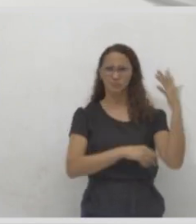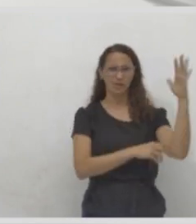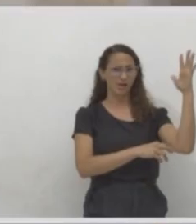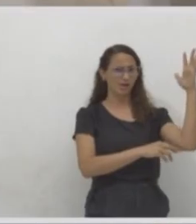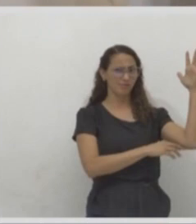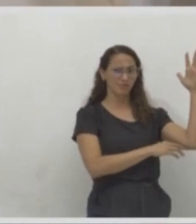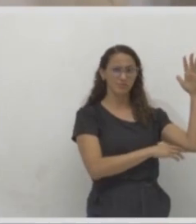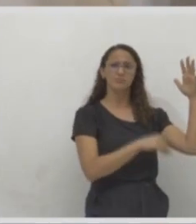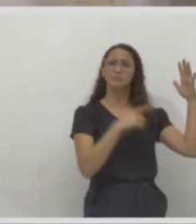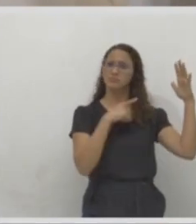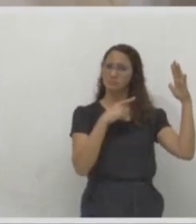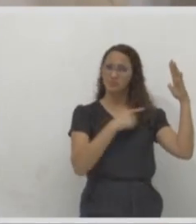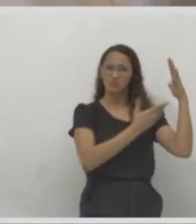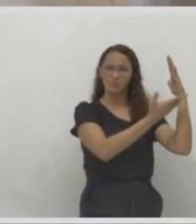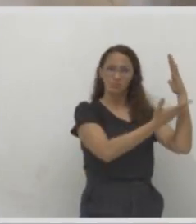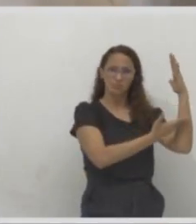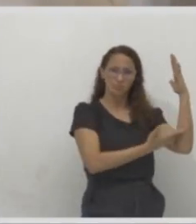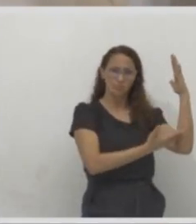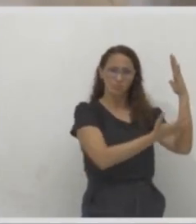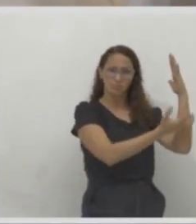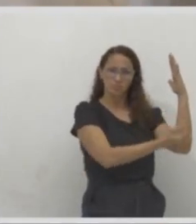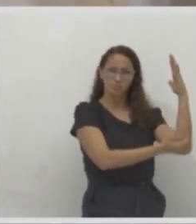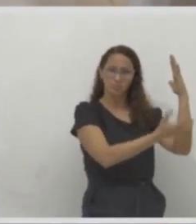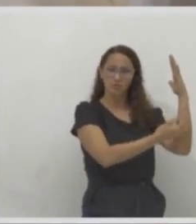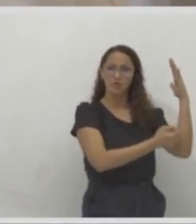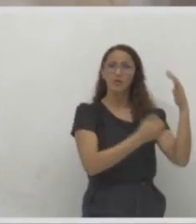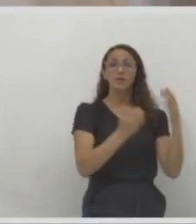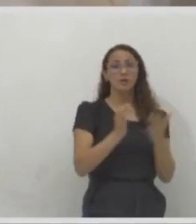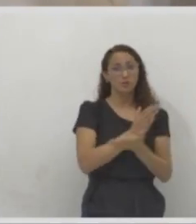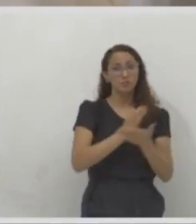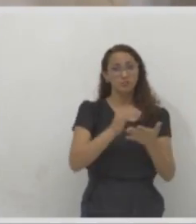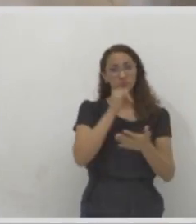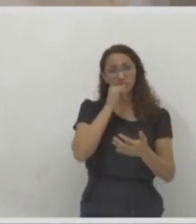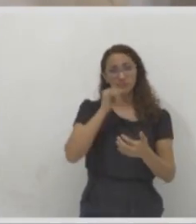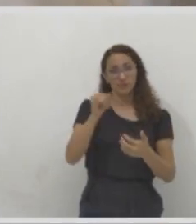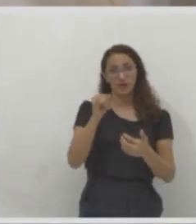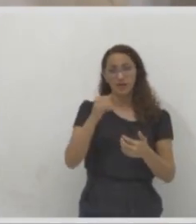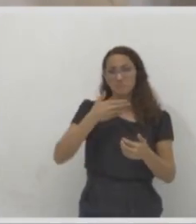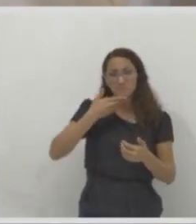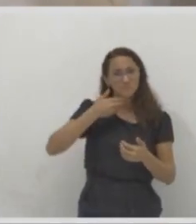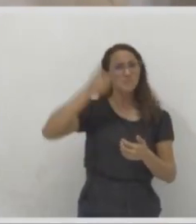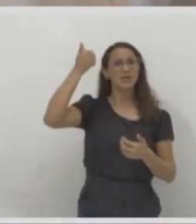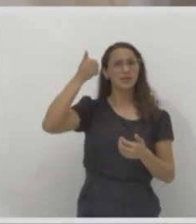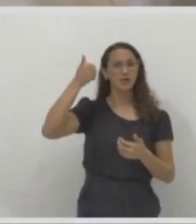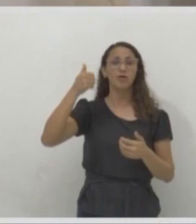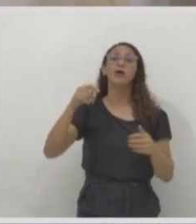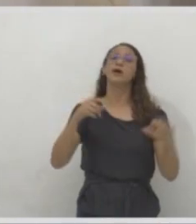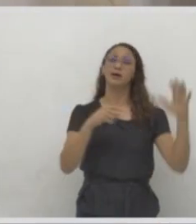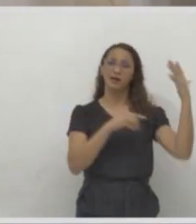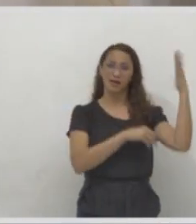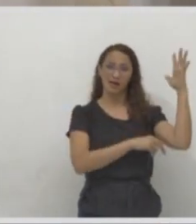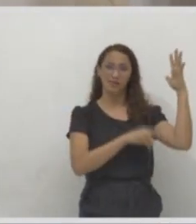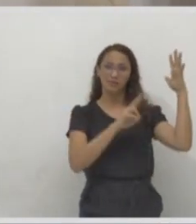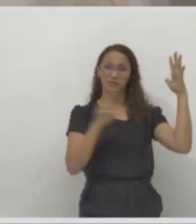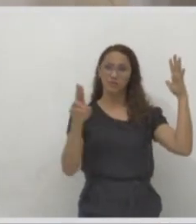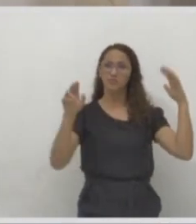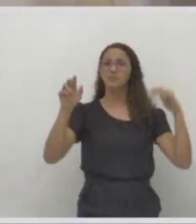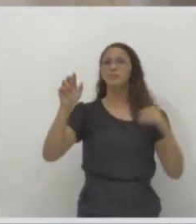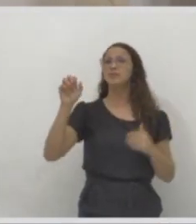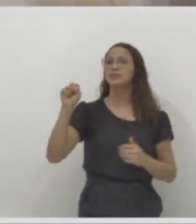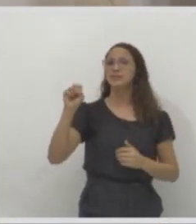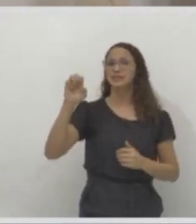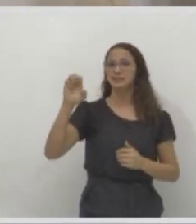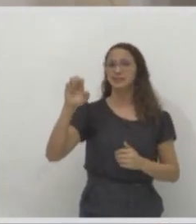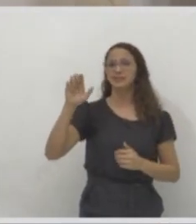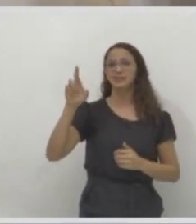pessoas dizem, os especialistas dizem que o melhor látex é o látex da seringueira. Tá? Então, olha aí, a gente tem uma